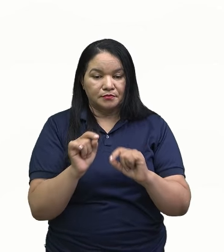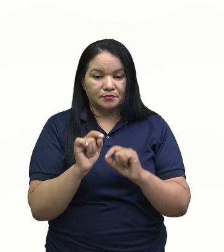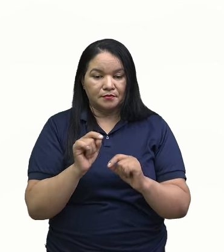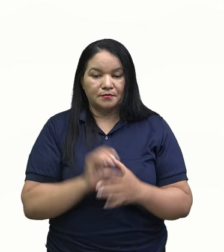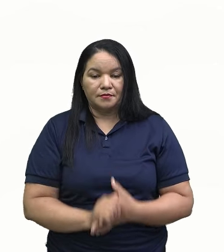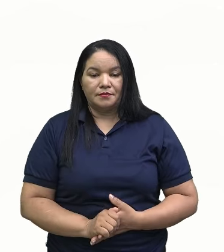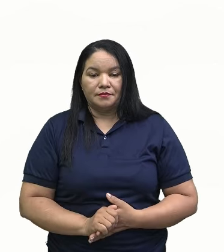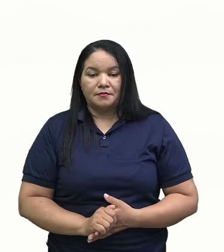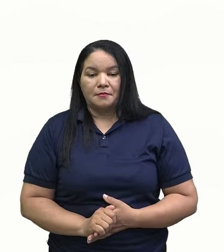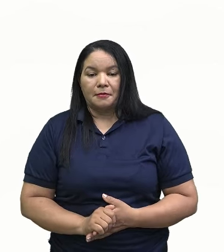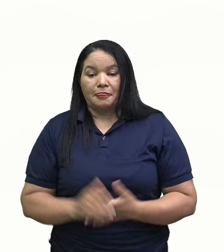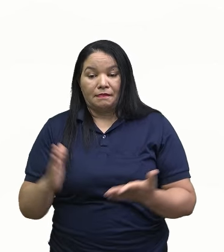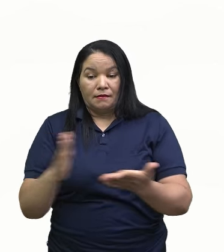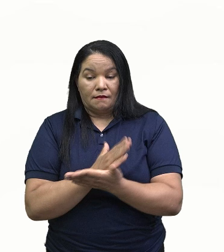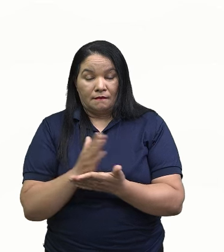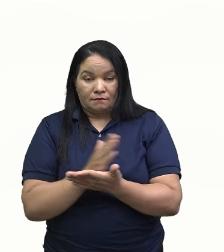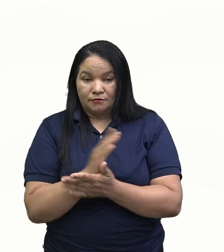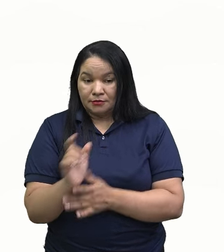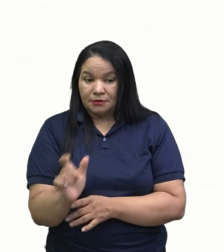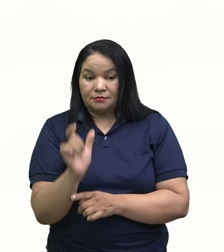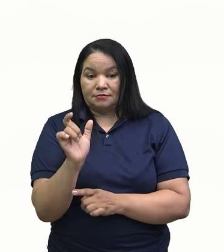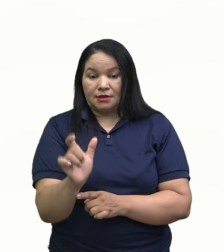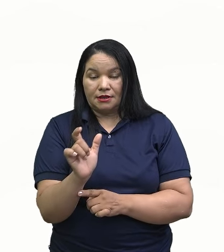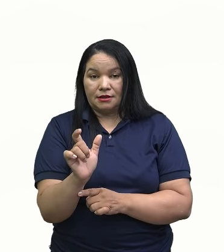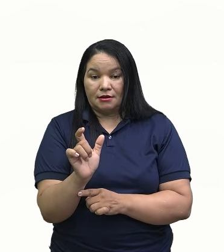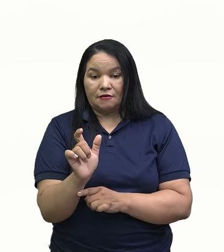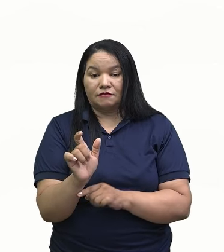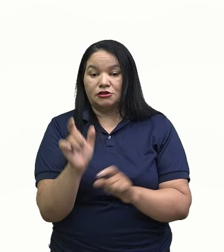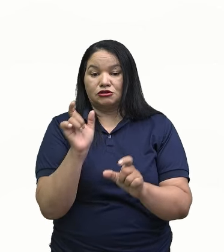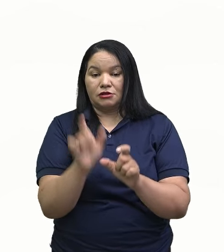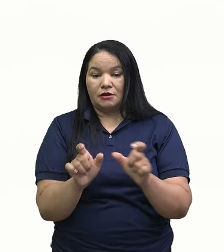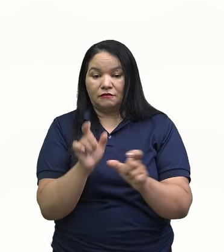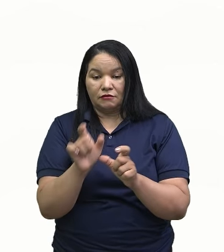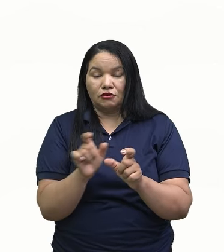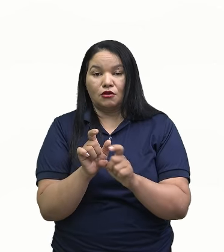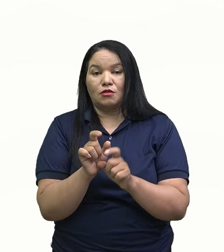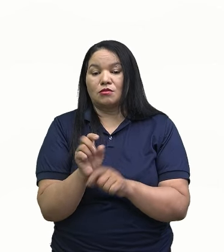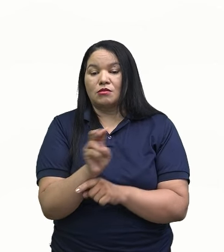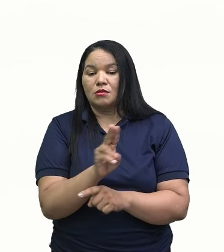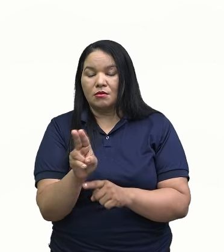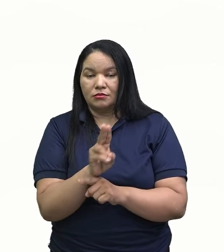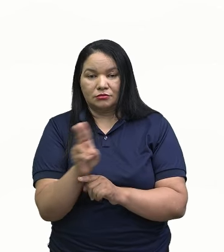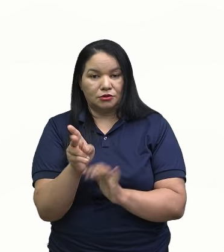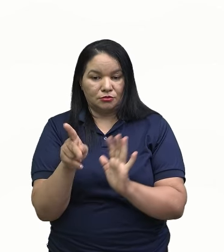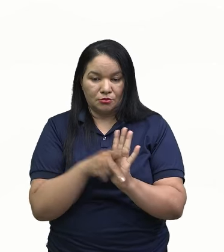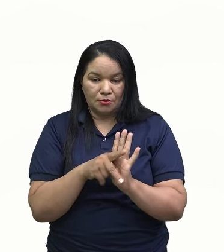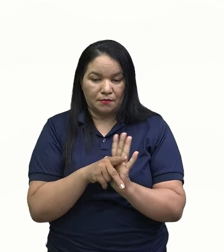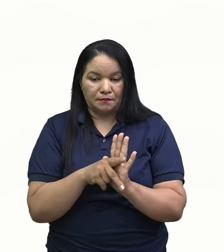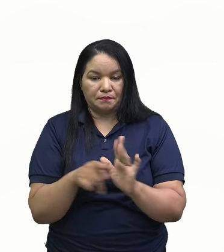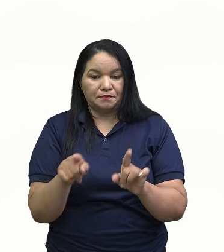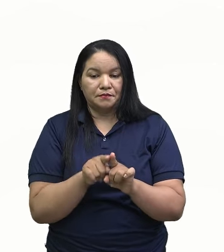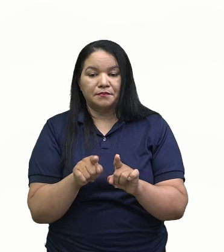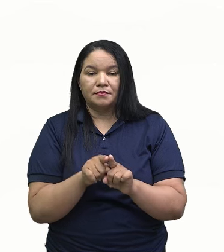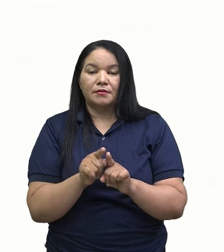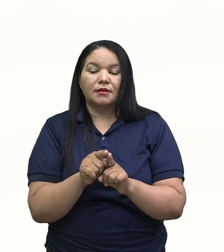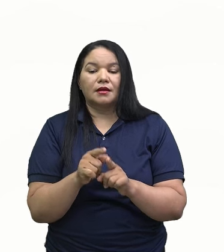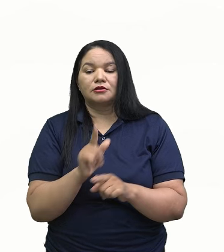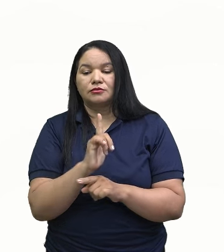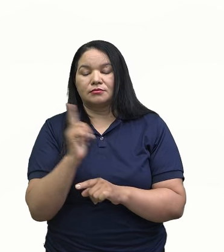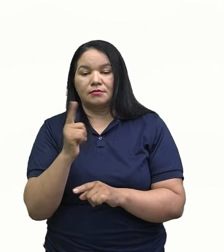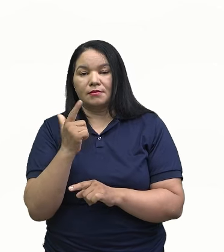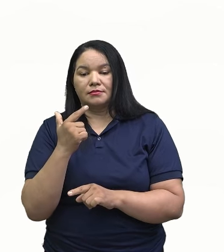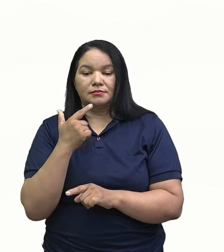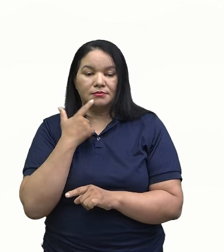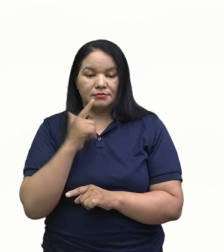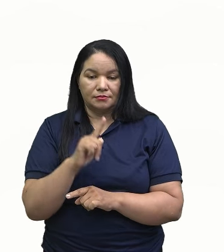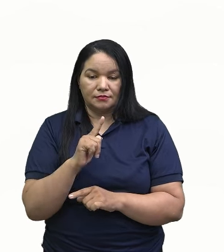quê? Nas palavras derivadas de nomes próprios estrangeiros. O que